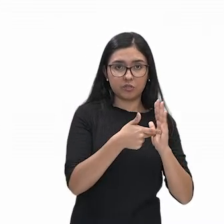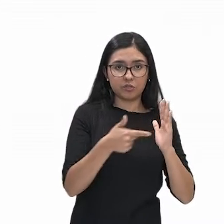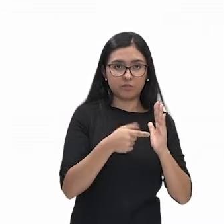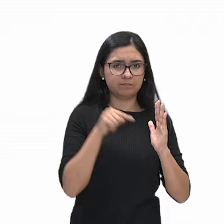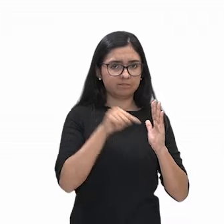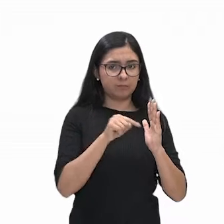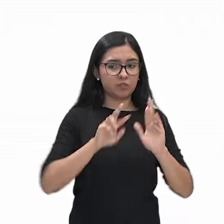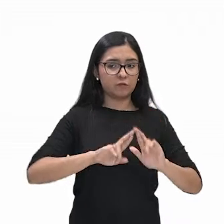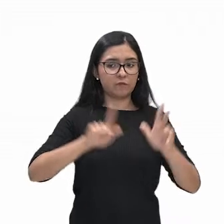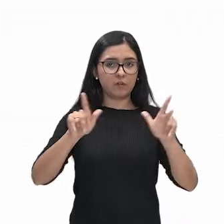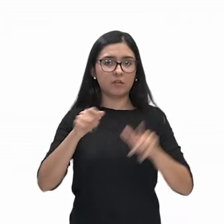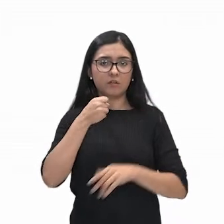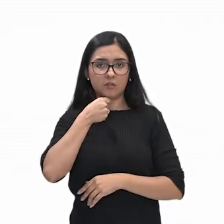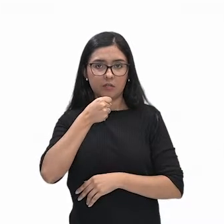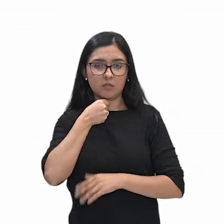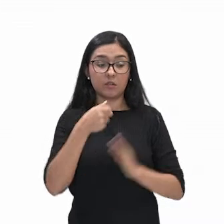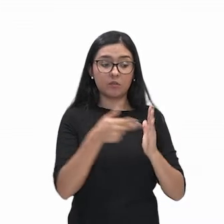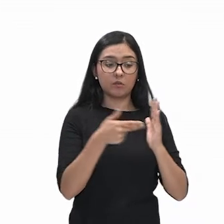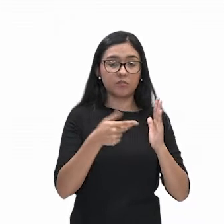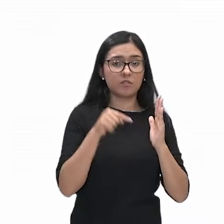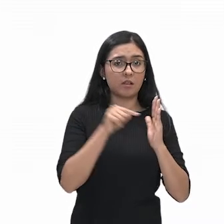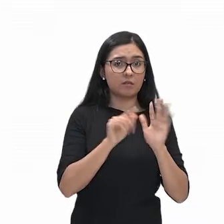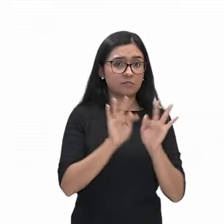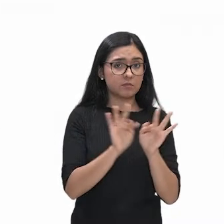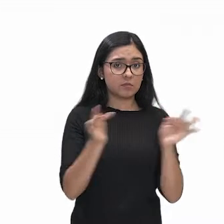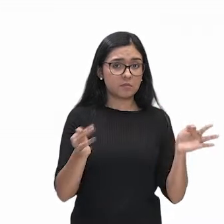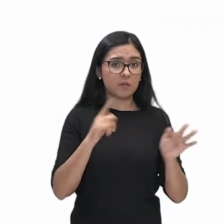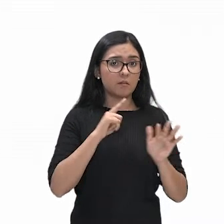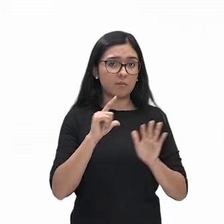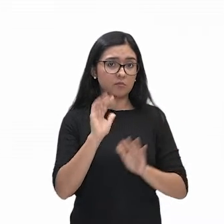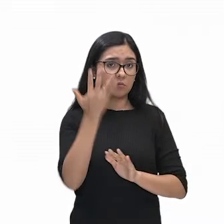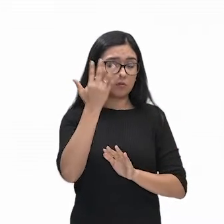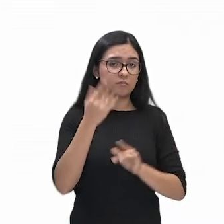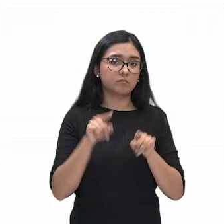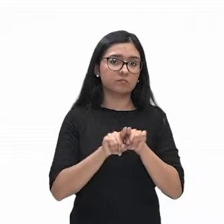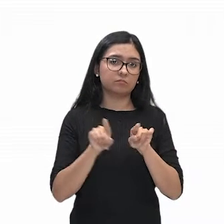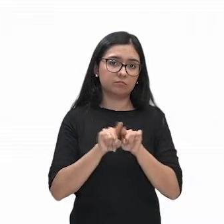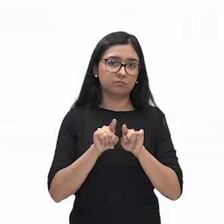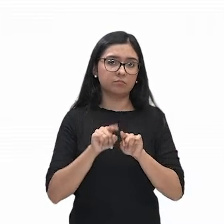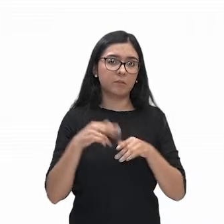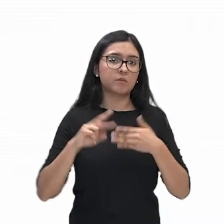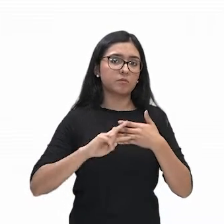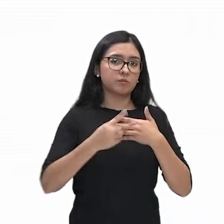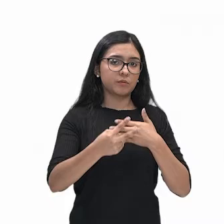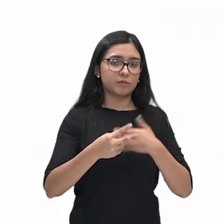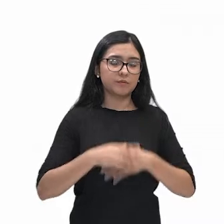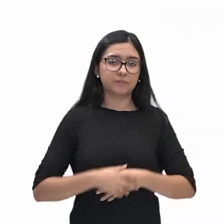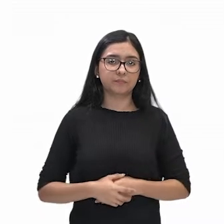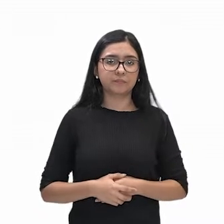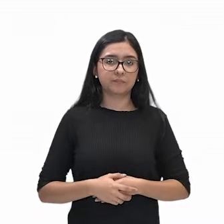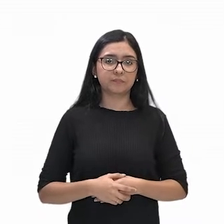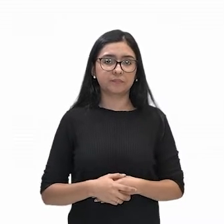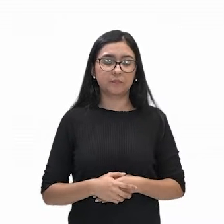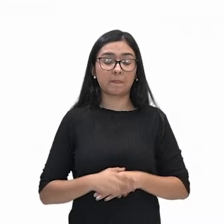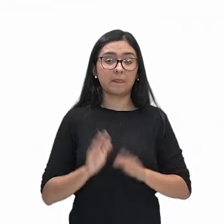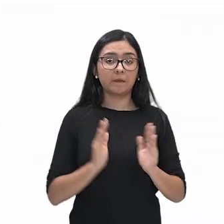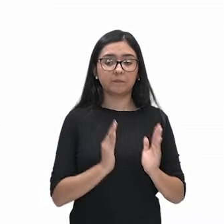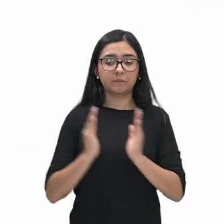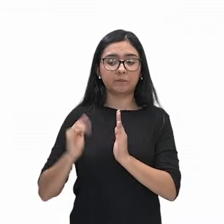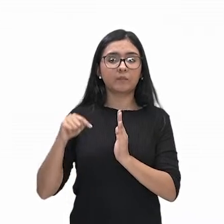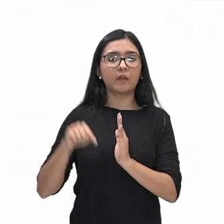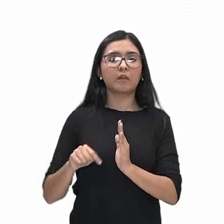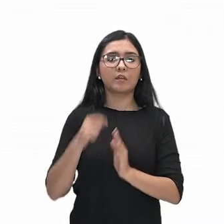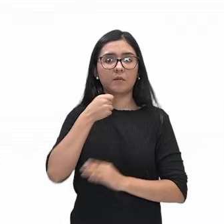né, ela é bem curta, ela traz um fato e suas consequências. A reportagem,